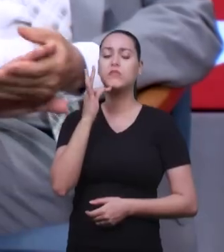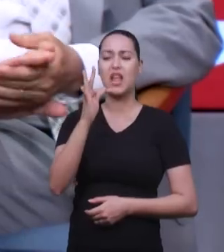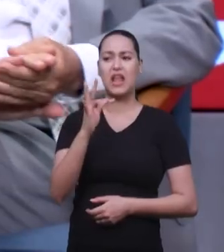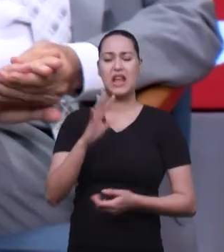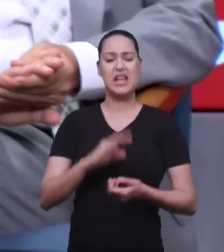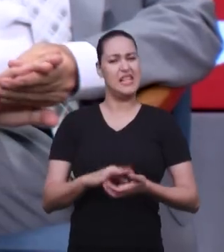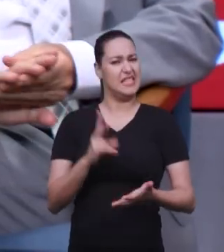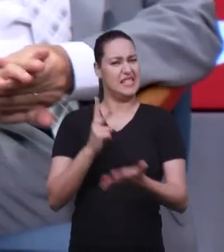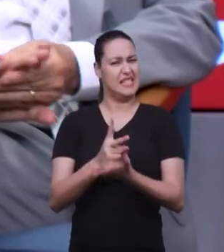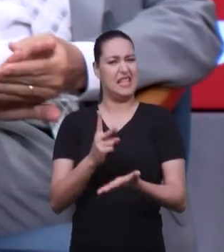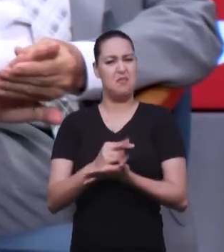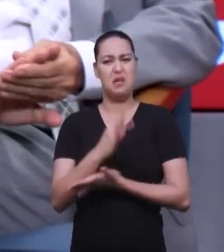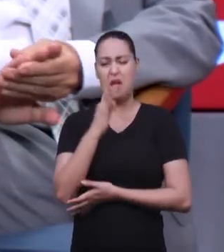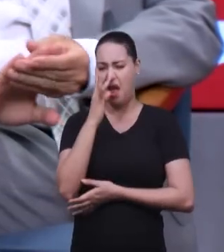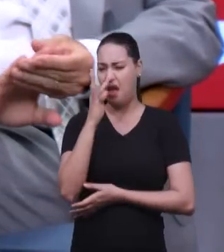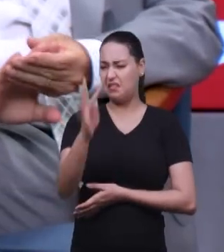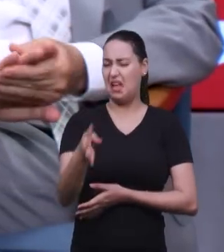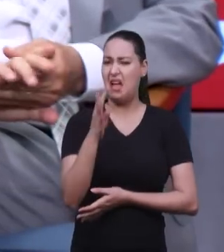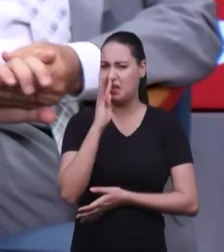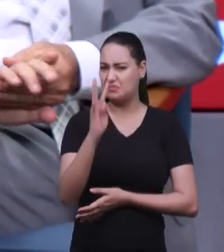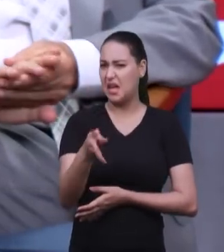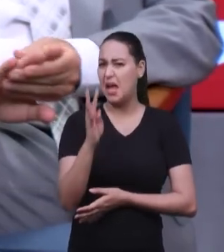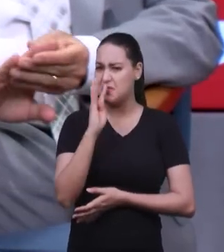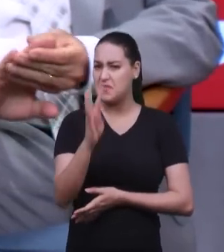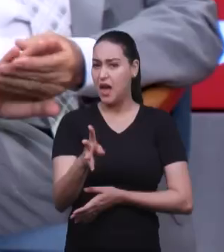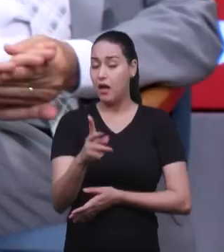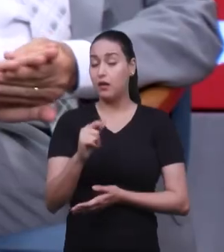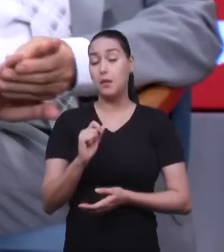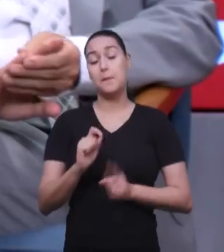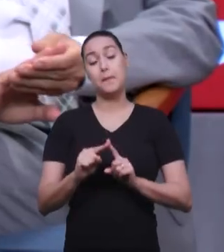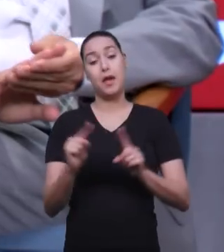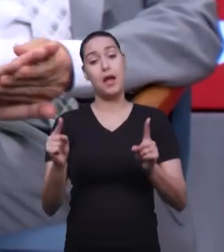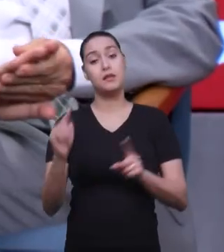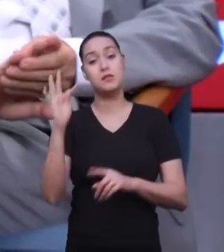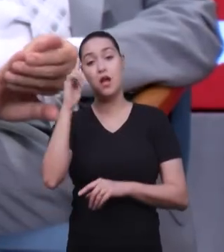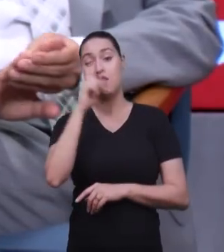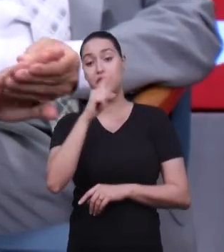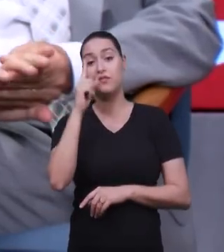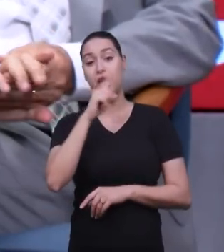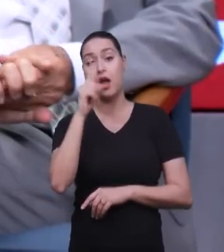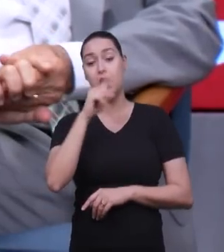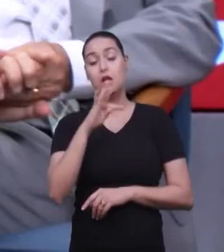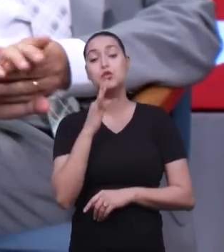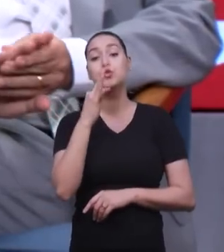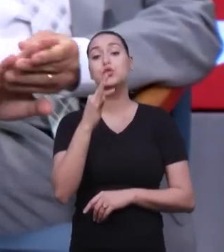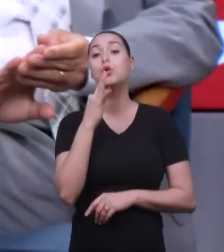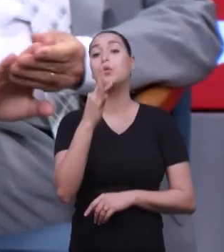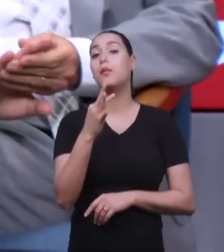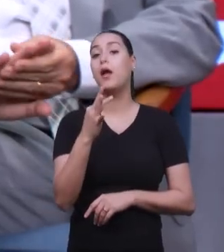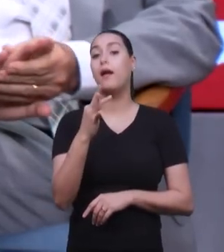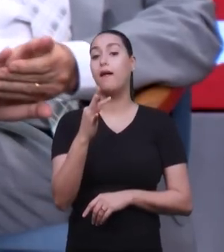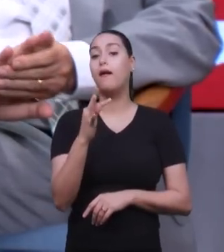Sempre foi muito criticado Tomé, né? E eu acho que a falha de Tomé não foi tão